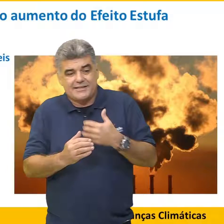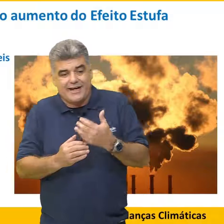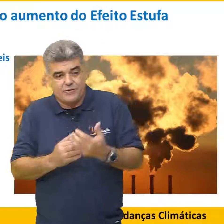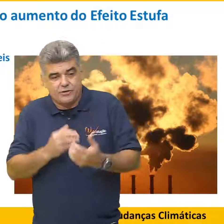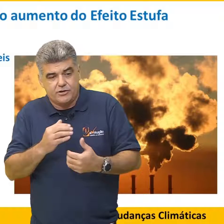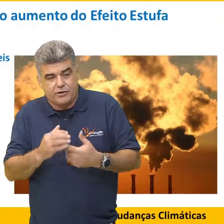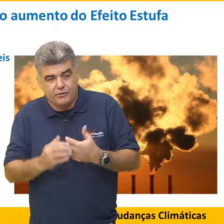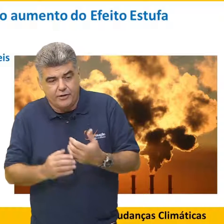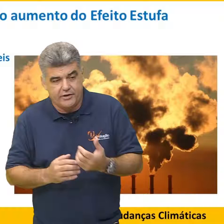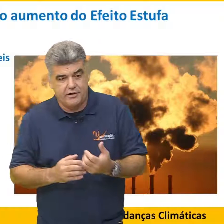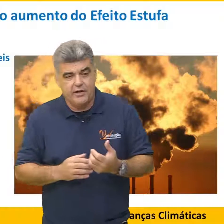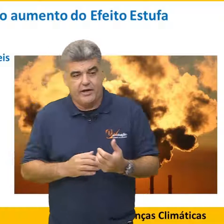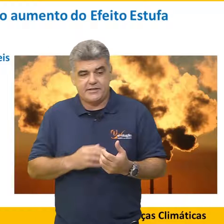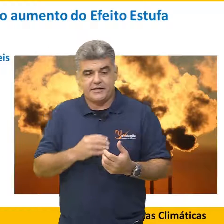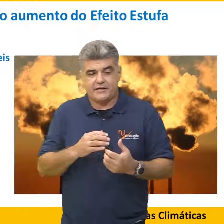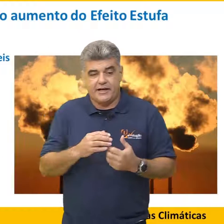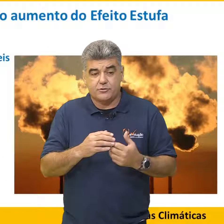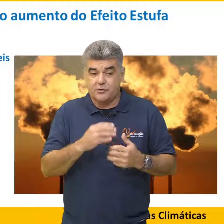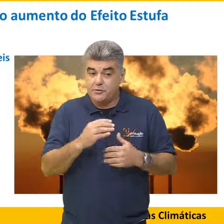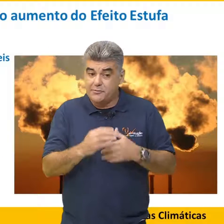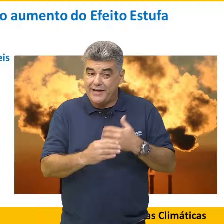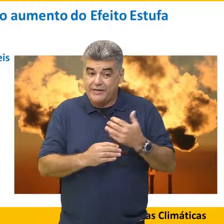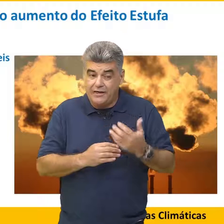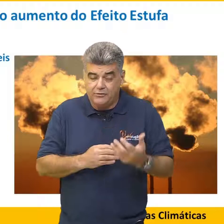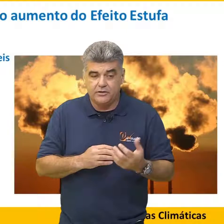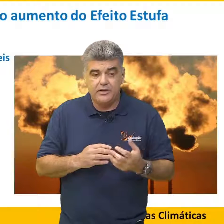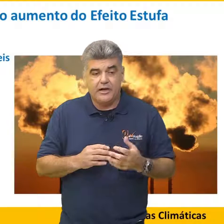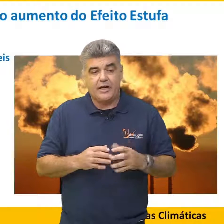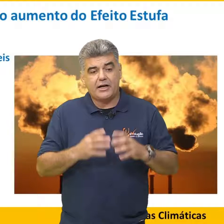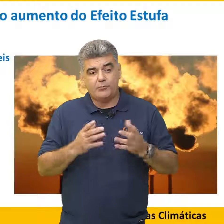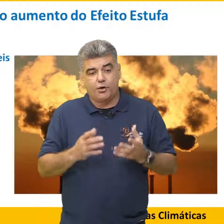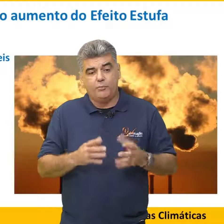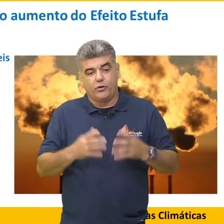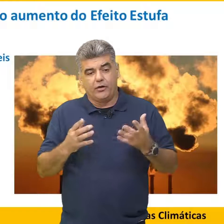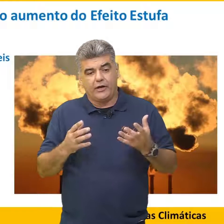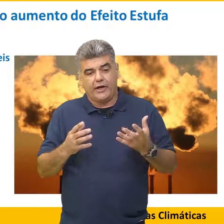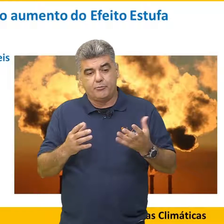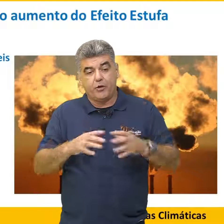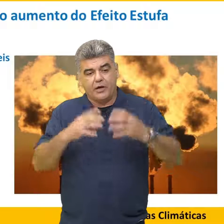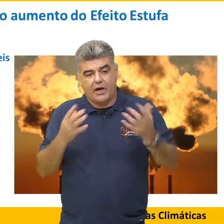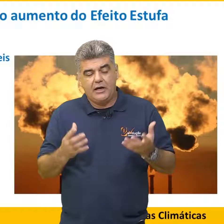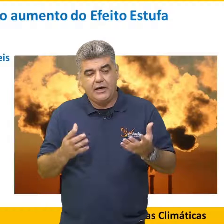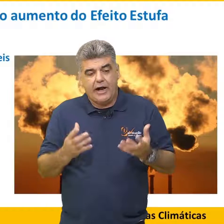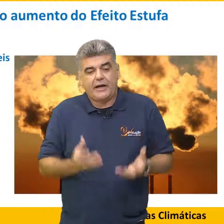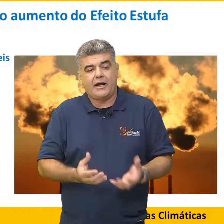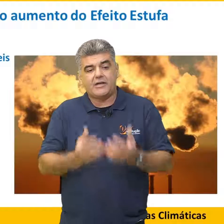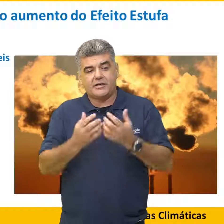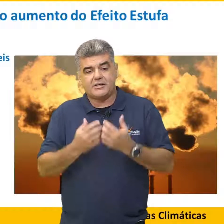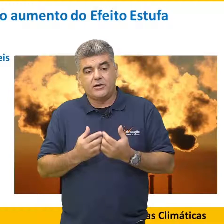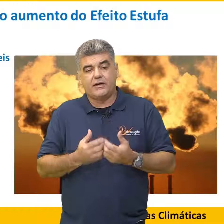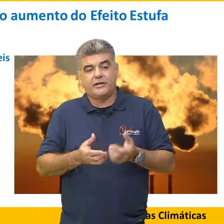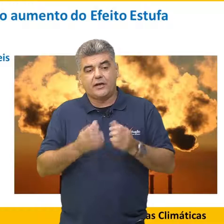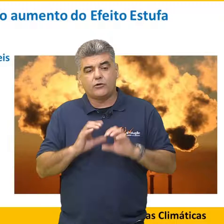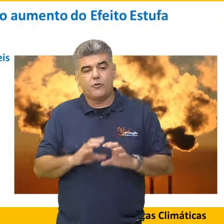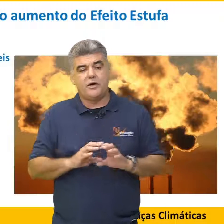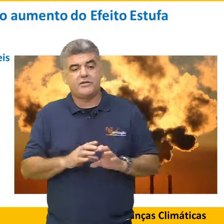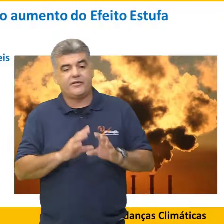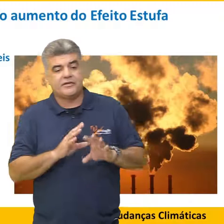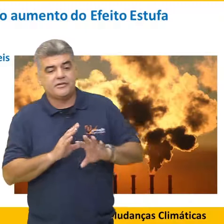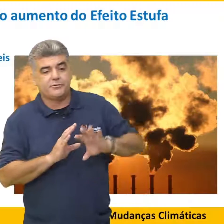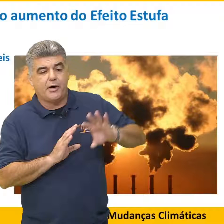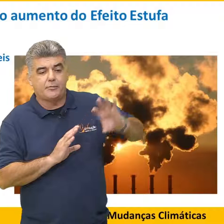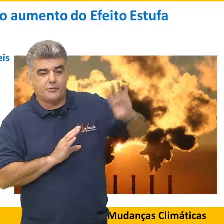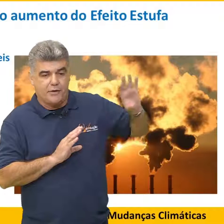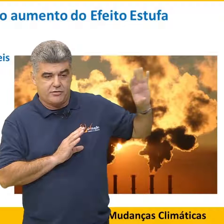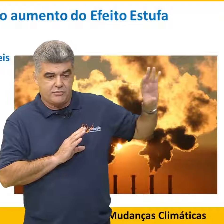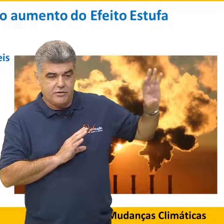esse excesso de CO2, esse excesso principalmente de metano, ele acabou por bloquear aquela radiação que naturalmente deveria